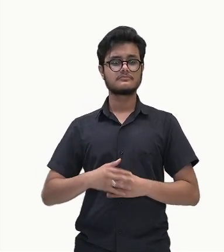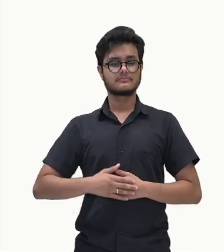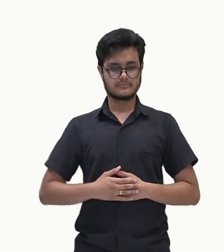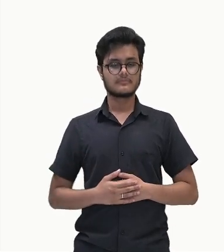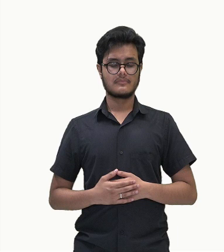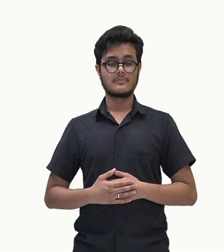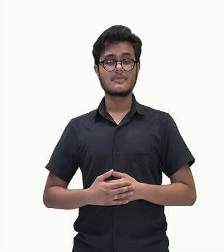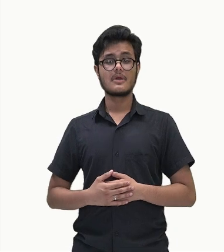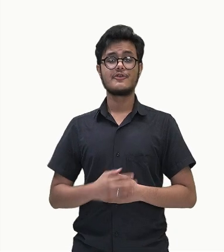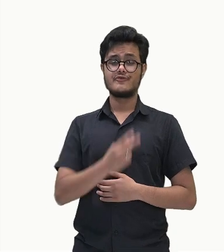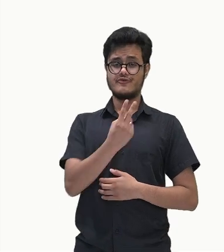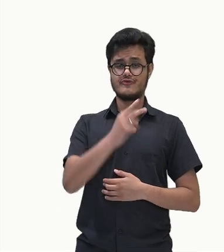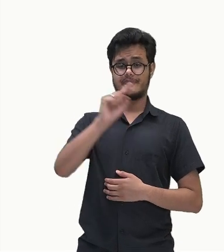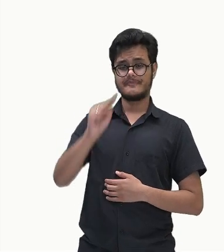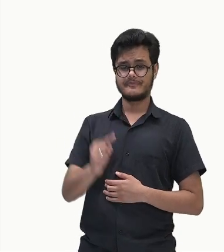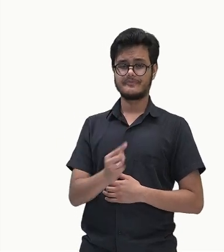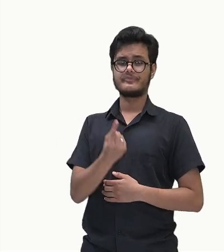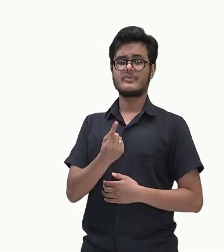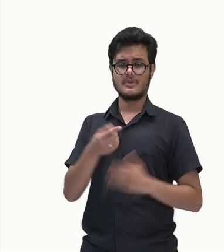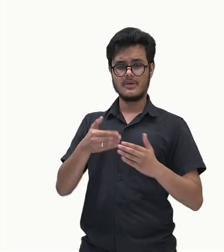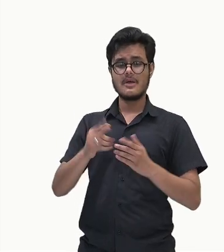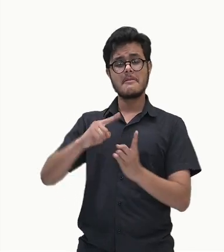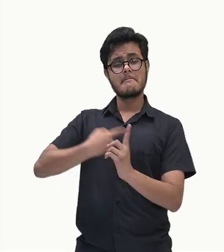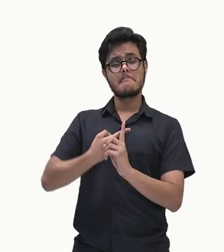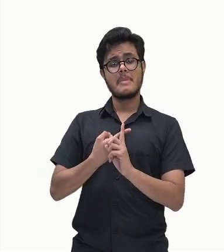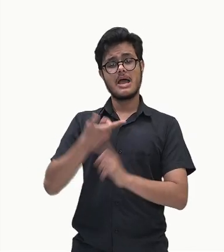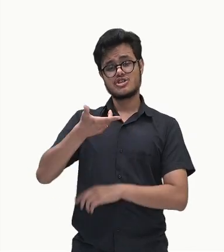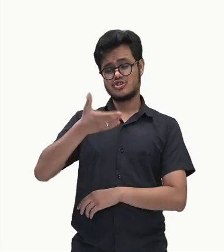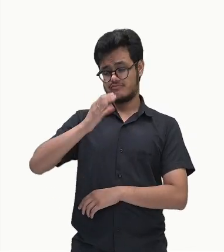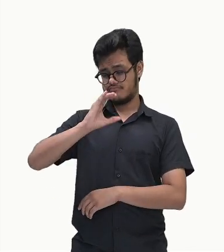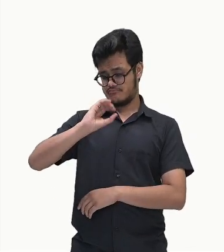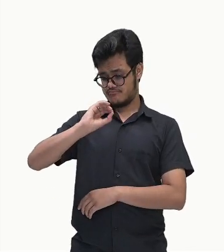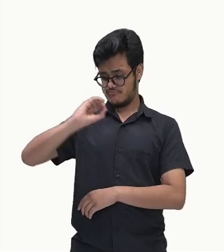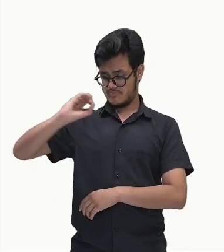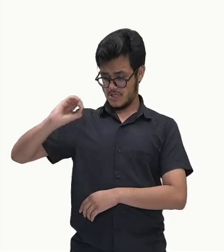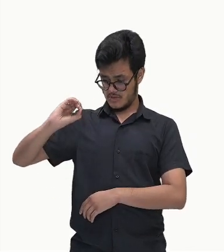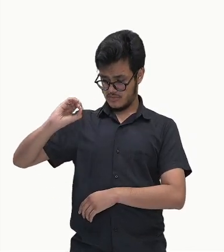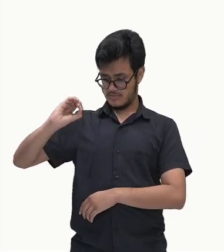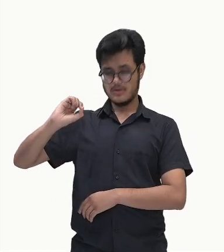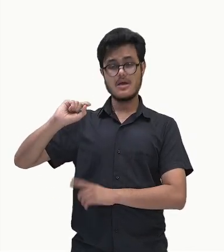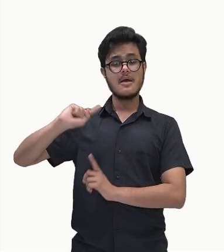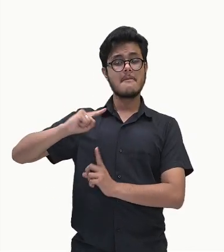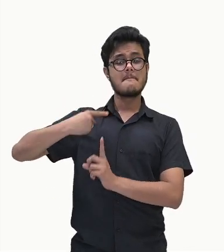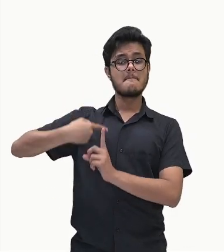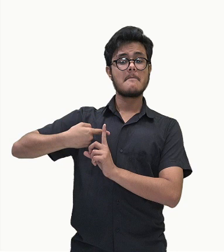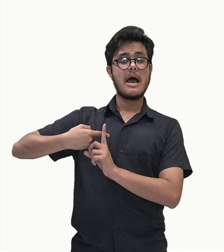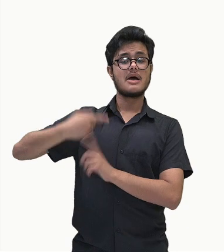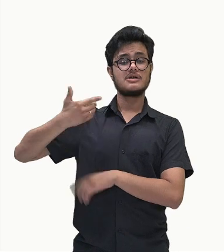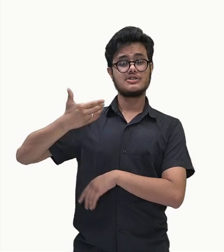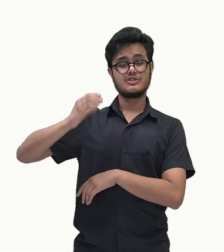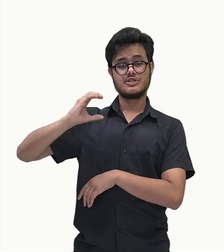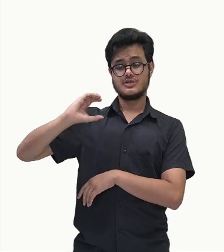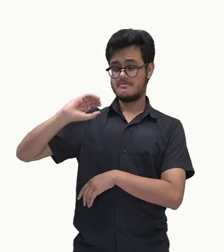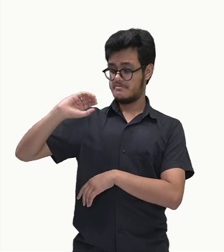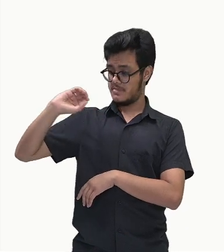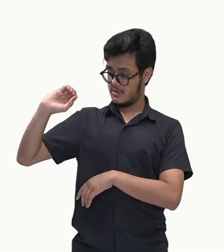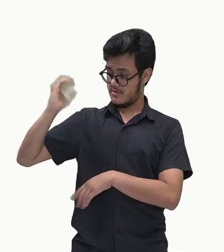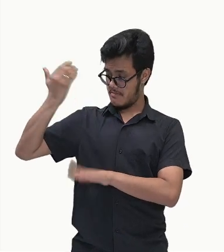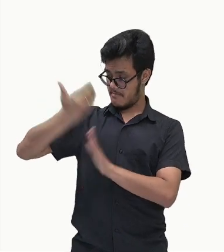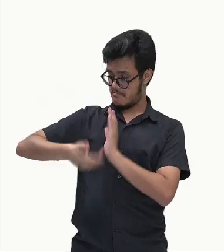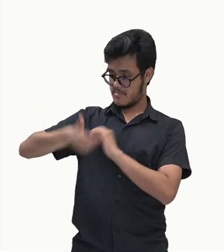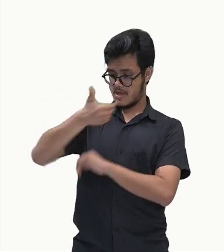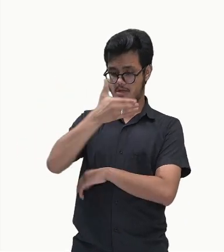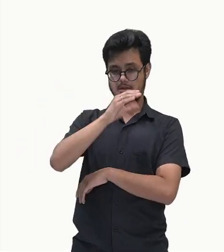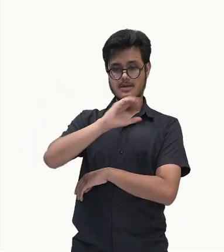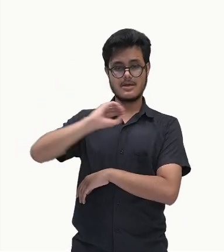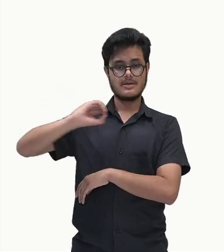uma você tem 2000 no início ganha segunda jogada ganha 1000 perde a terceira jogada